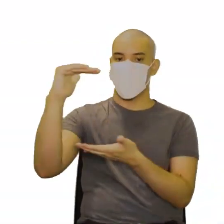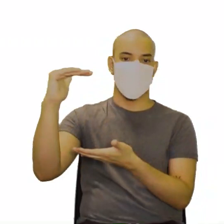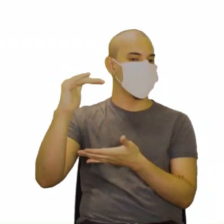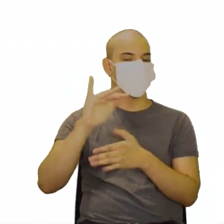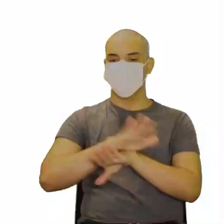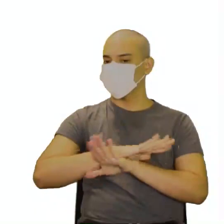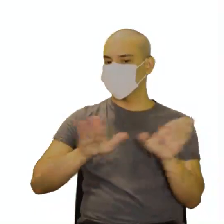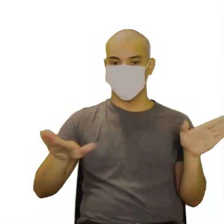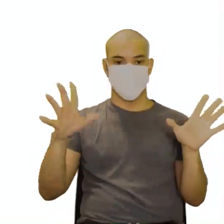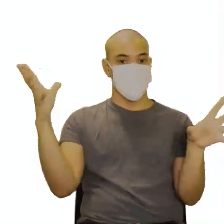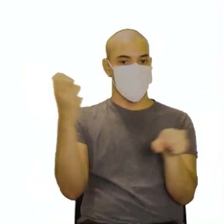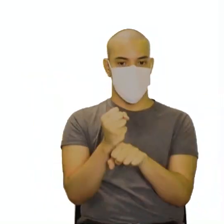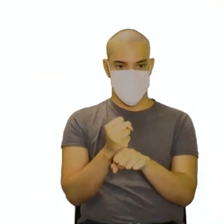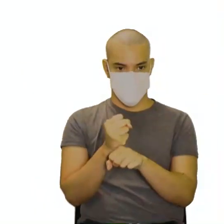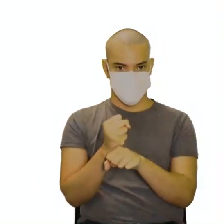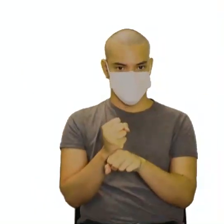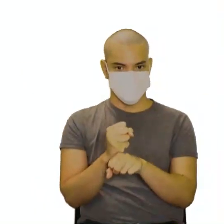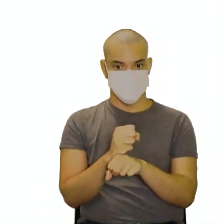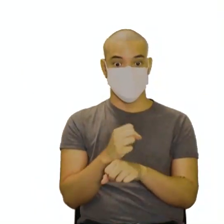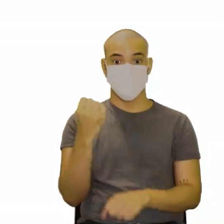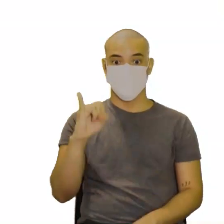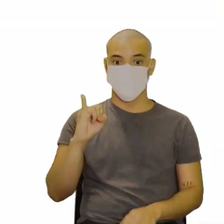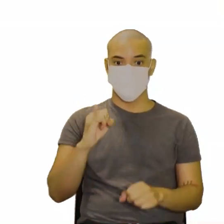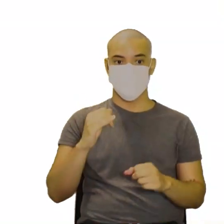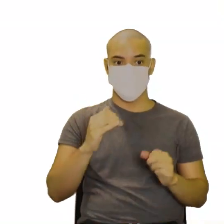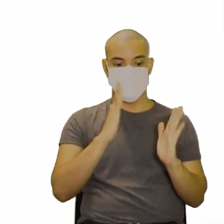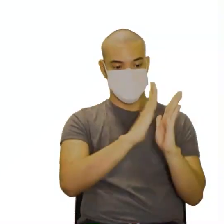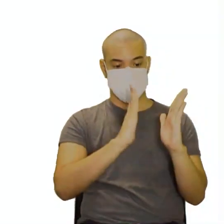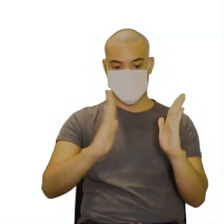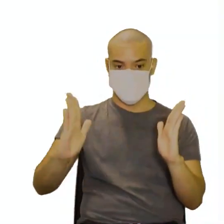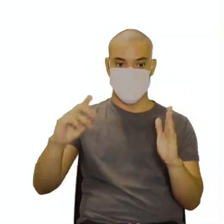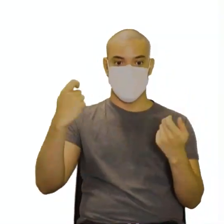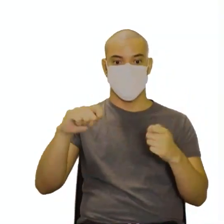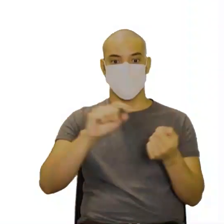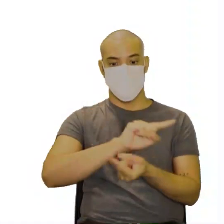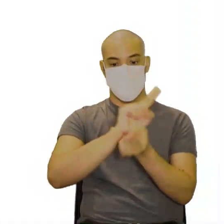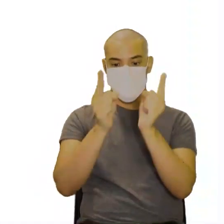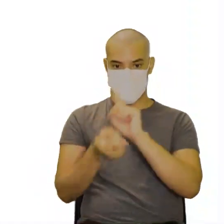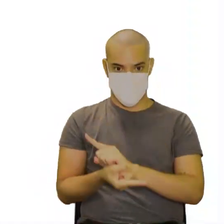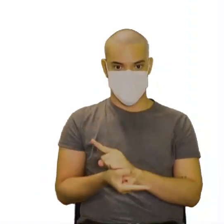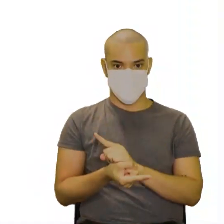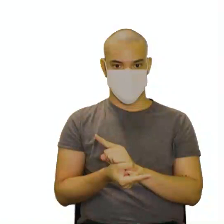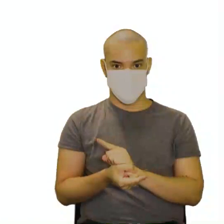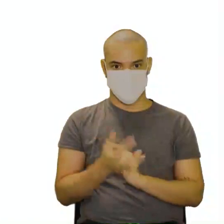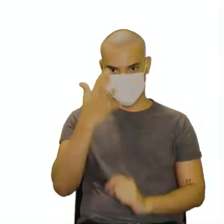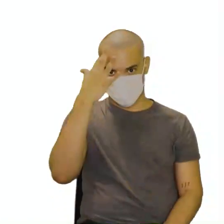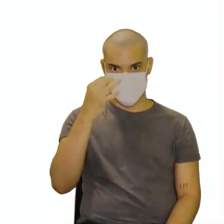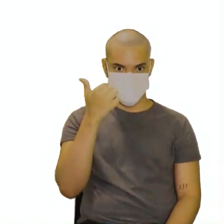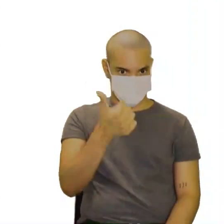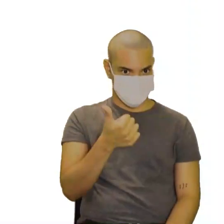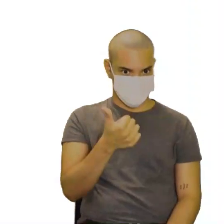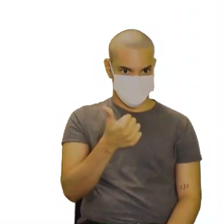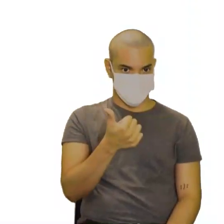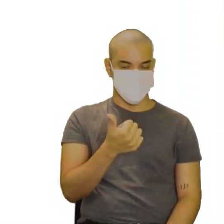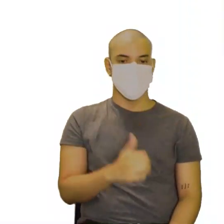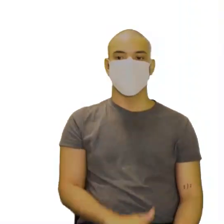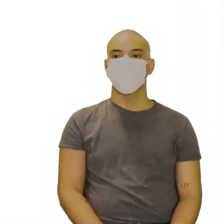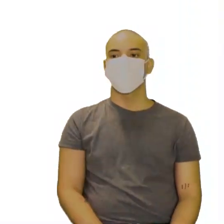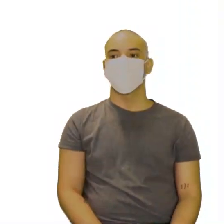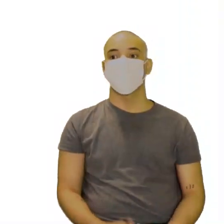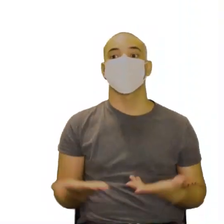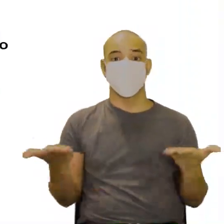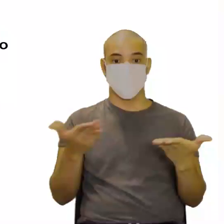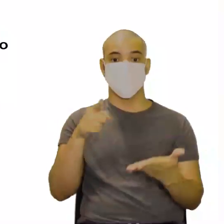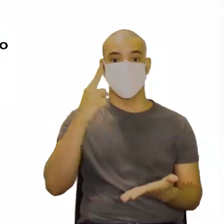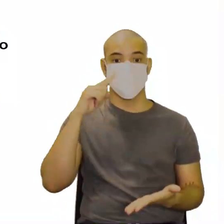equivalente, soma, ok? Se está em série, você soma o inverso, entendido isso? E aqui, como vocês viram,